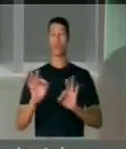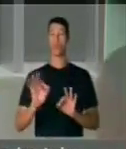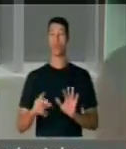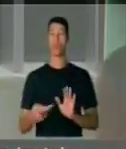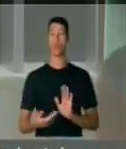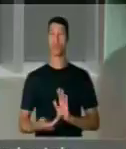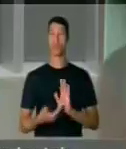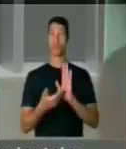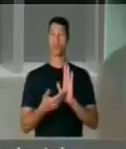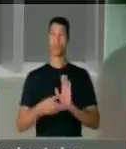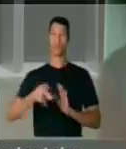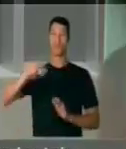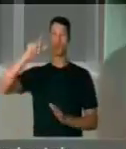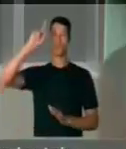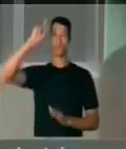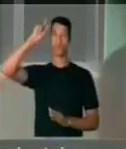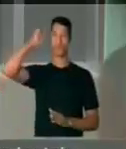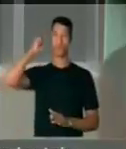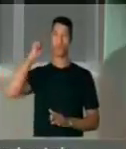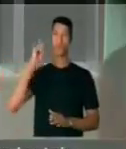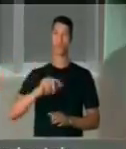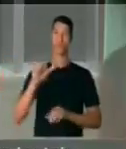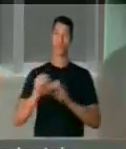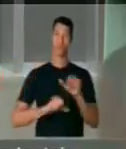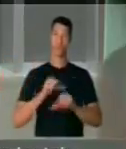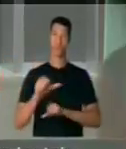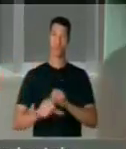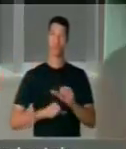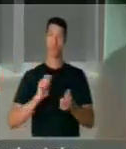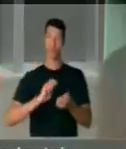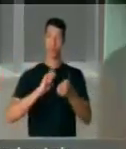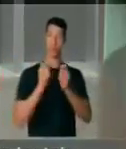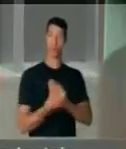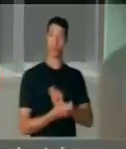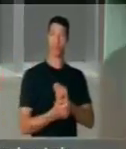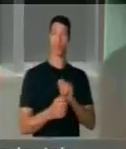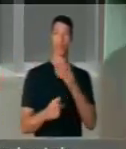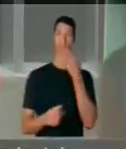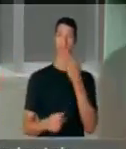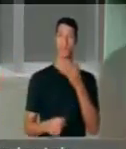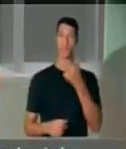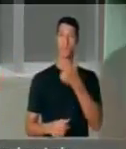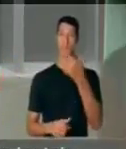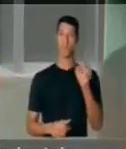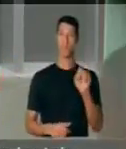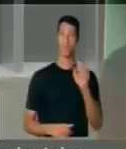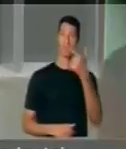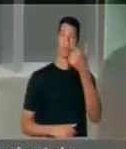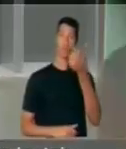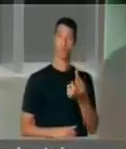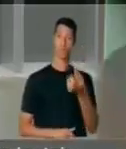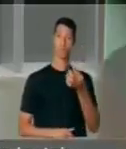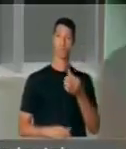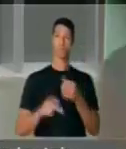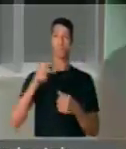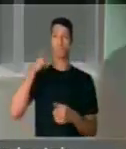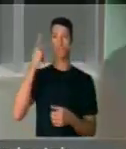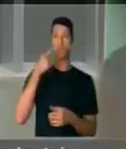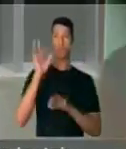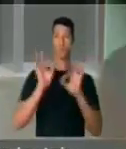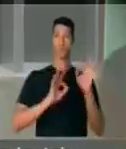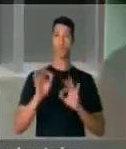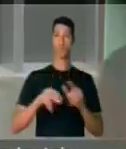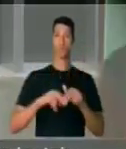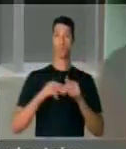da casa são antigas, precisam ser mudadas, adaptadas ao modelo de 28 partidos que